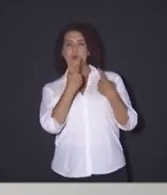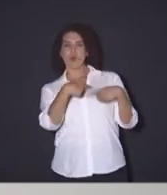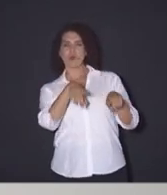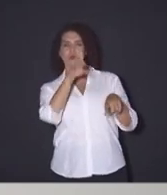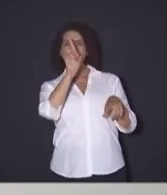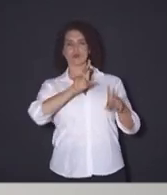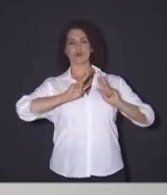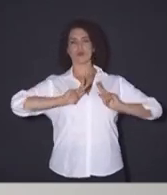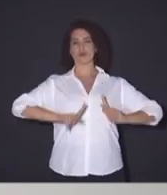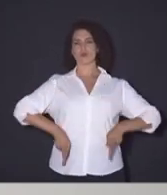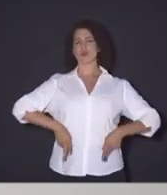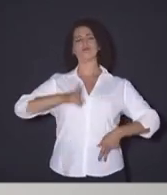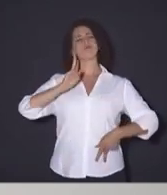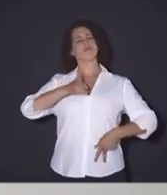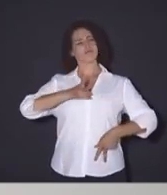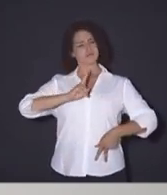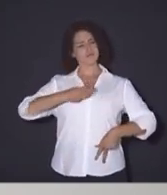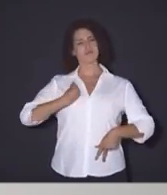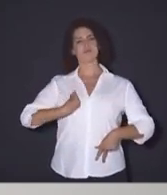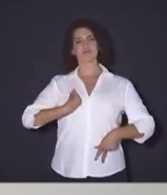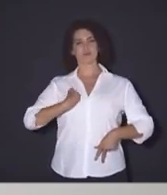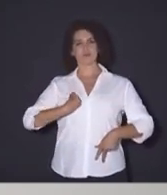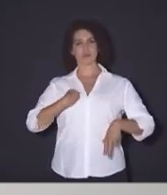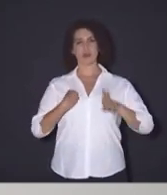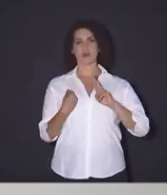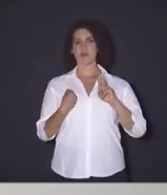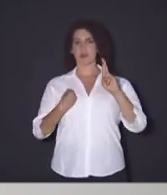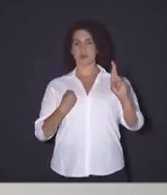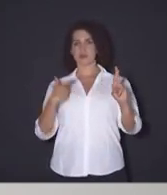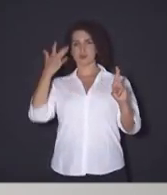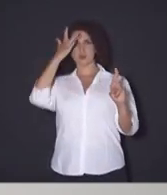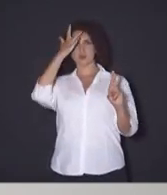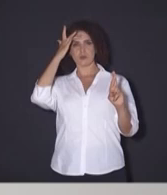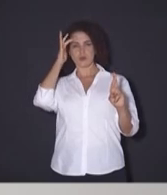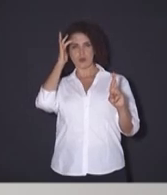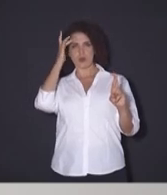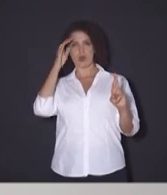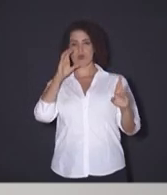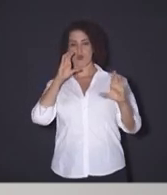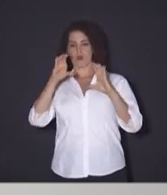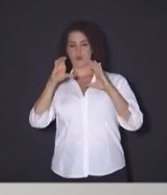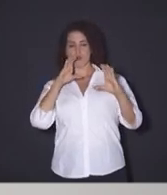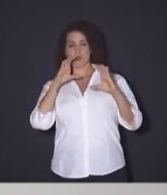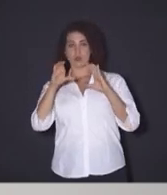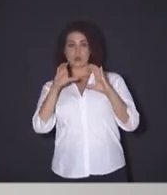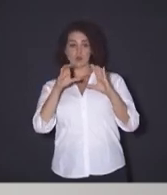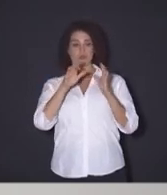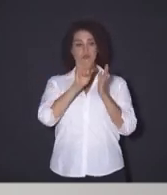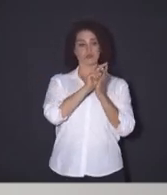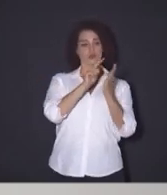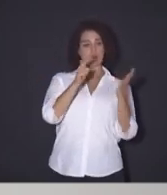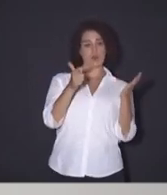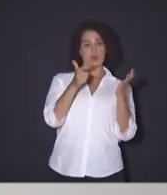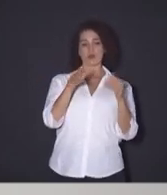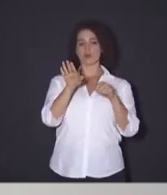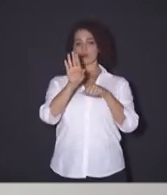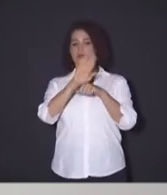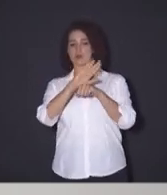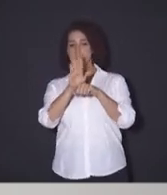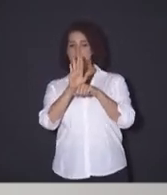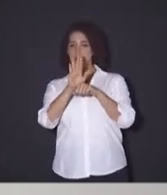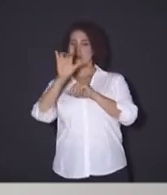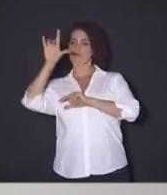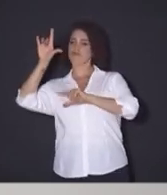estiveram presentes na representação dos indivíduos os meios de comunicação o bem do jornal desde o cinema deixa